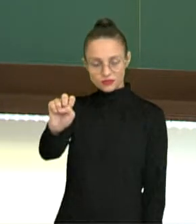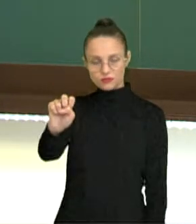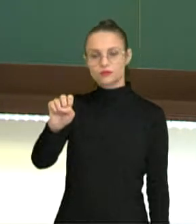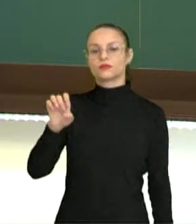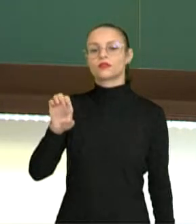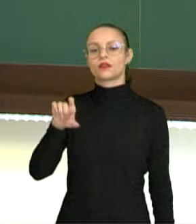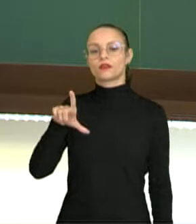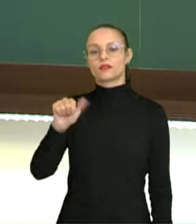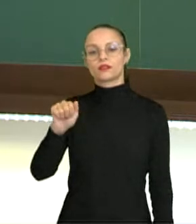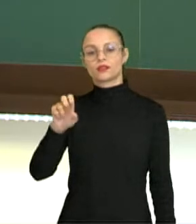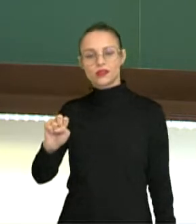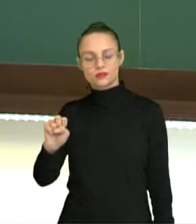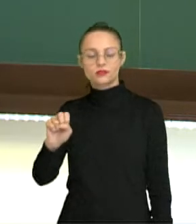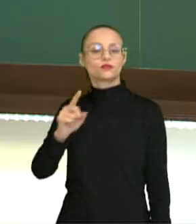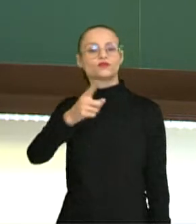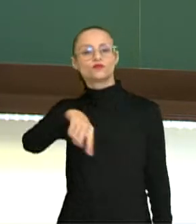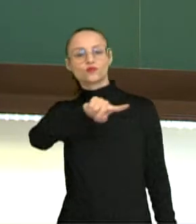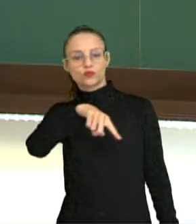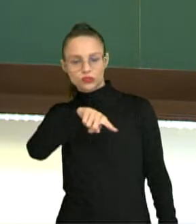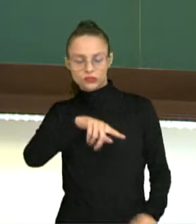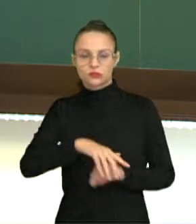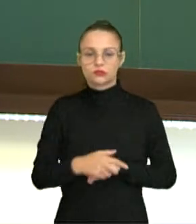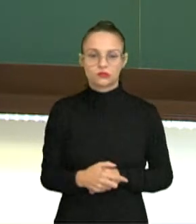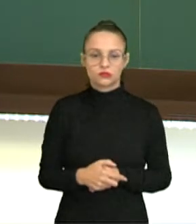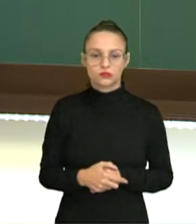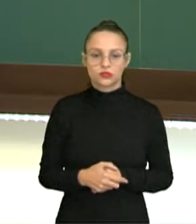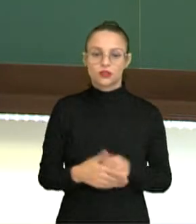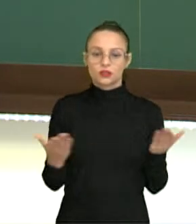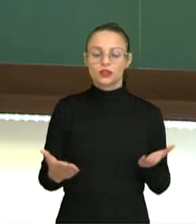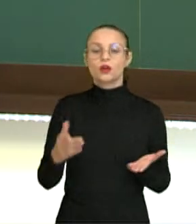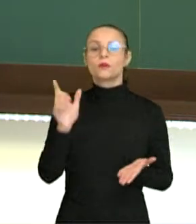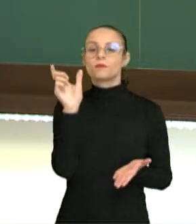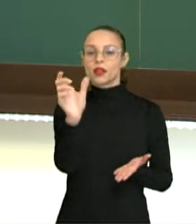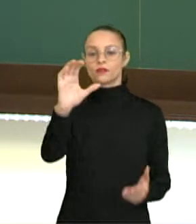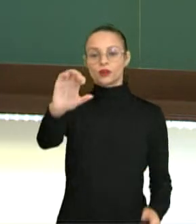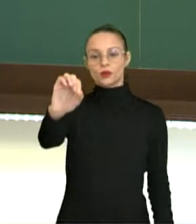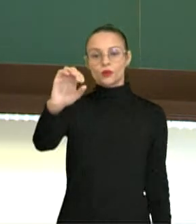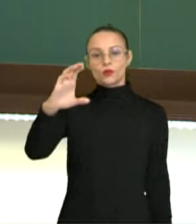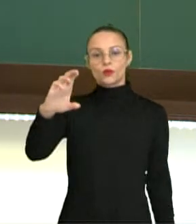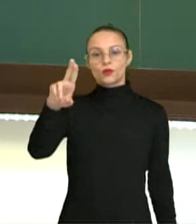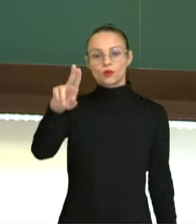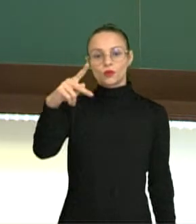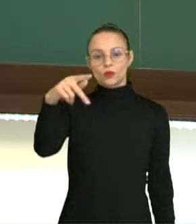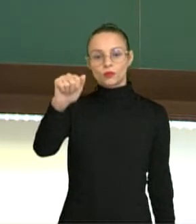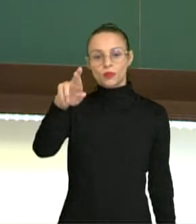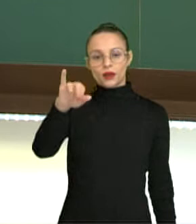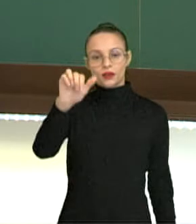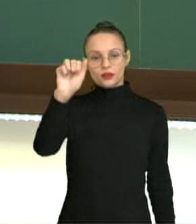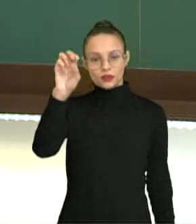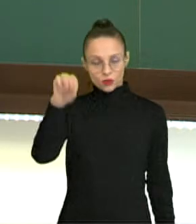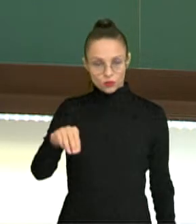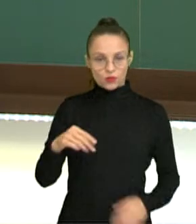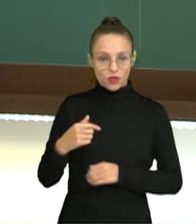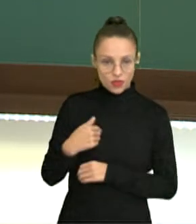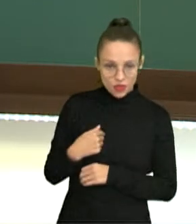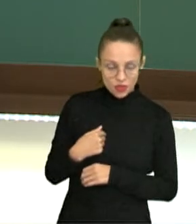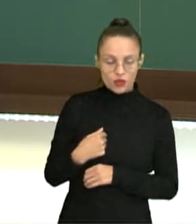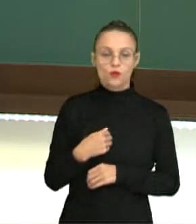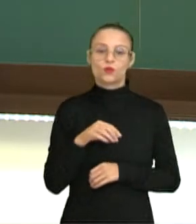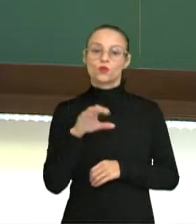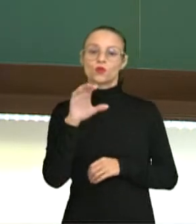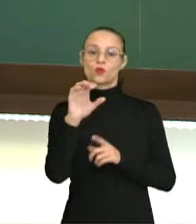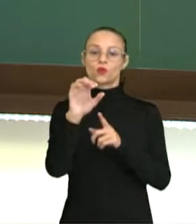vocês. Então, visto isso, eu pego ocupariam. Ocupariam. Eu ocuparei, eu